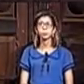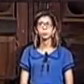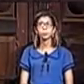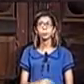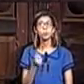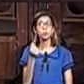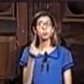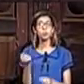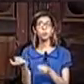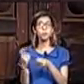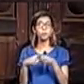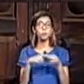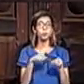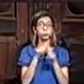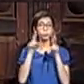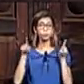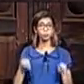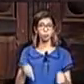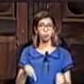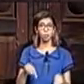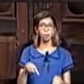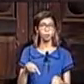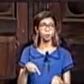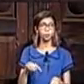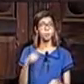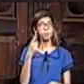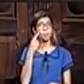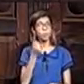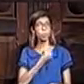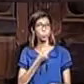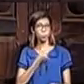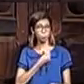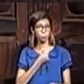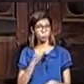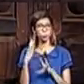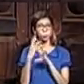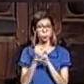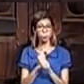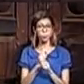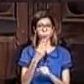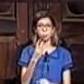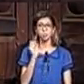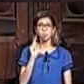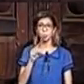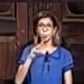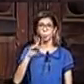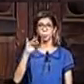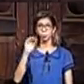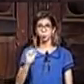Ressarcimento de servidores cedidos, 31 milhões, vou falar os números inteiros, 31 milhões.